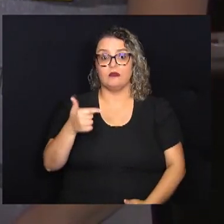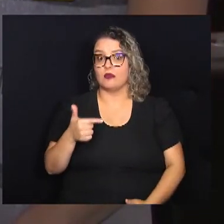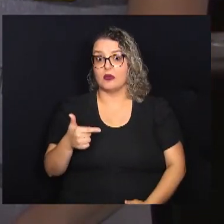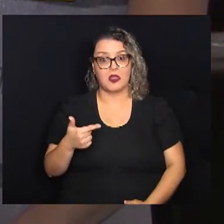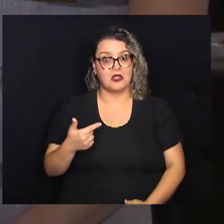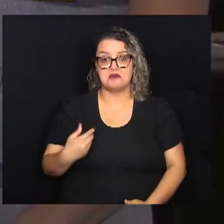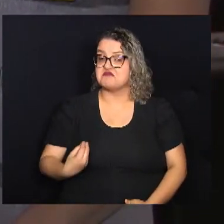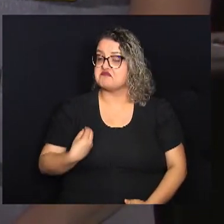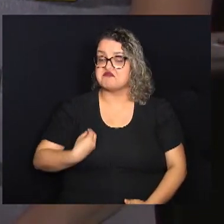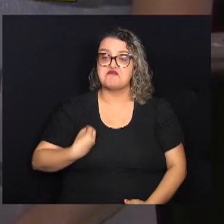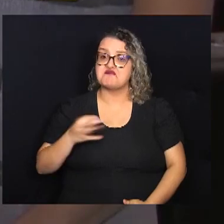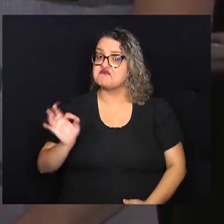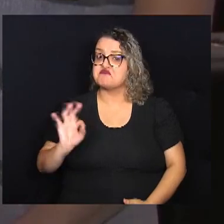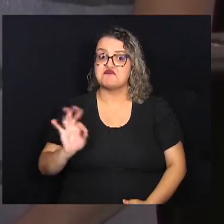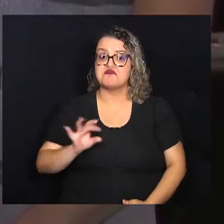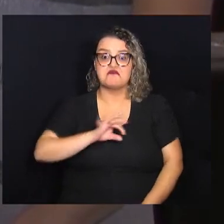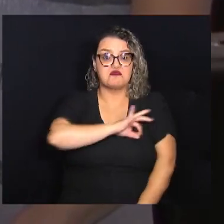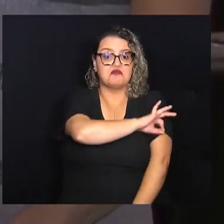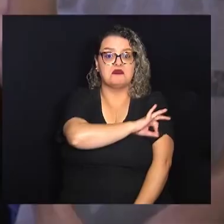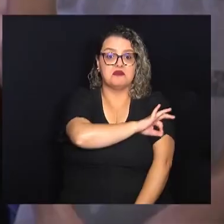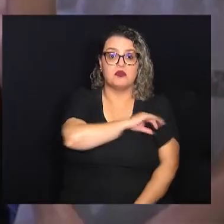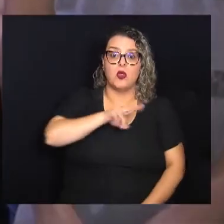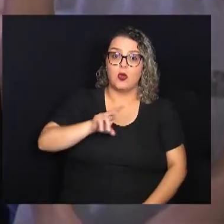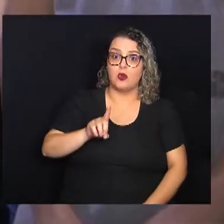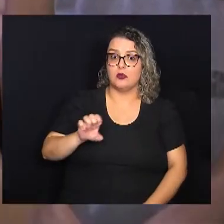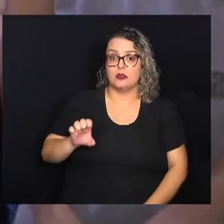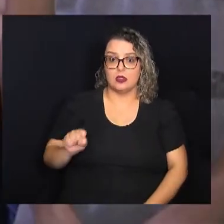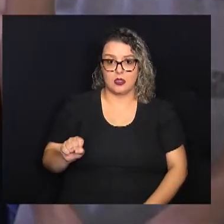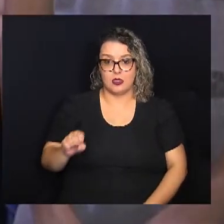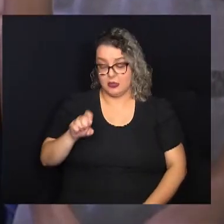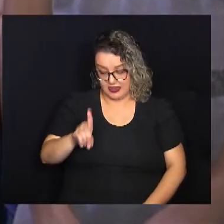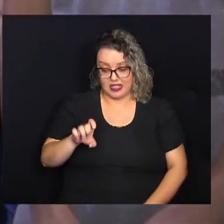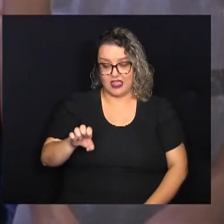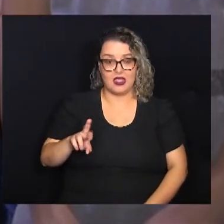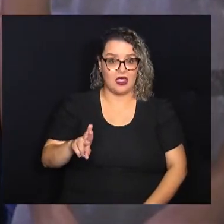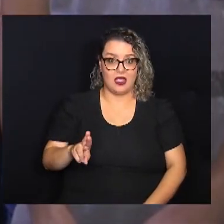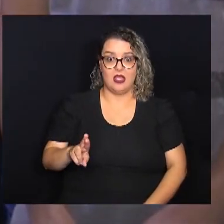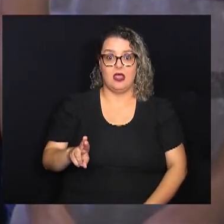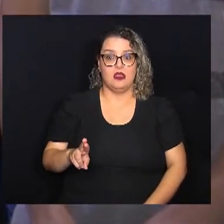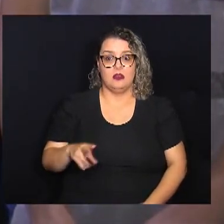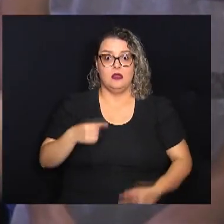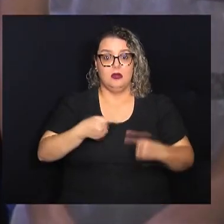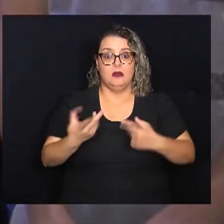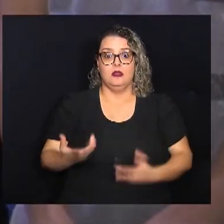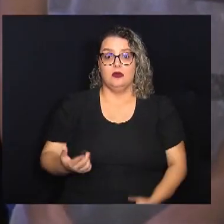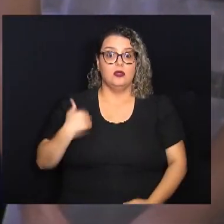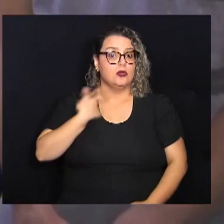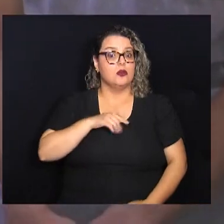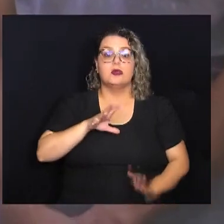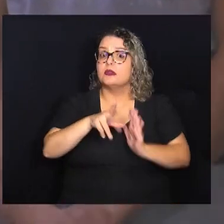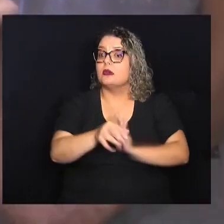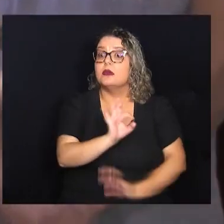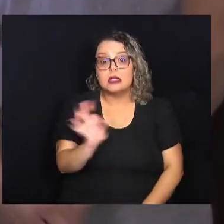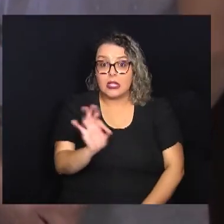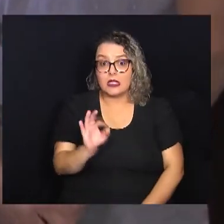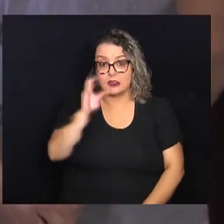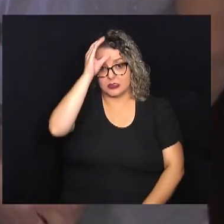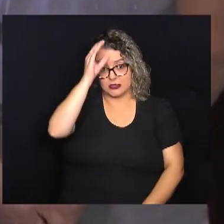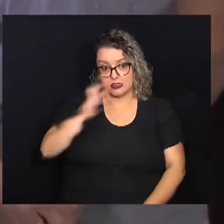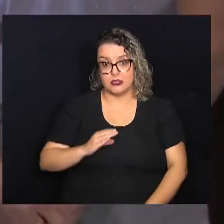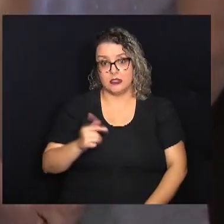comparecimento da prefeitura ou do DR para discutir esse assunto. Nós não roubamos nada de ninguém, nós somos cidadãos. E segundo